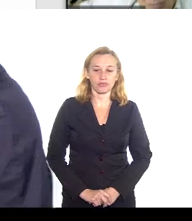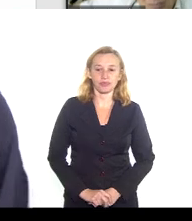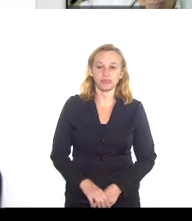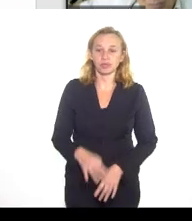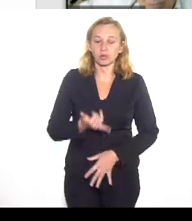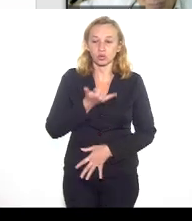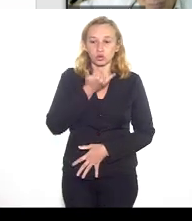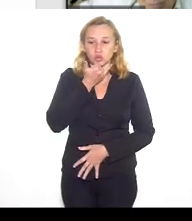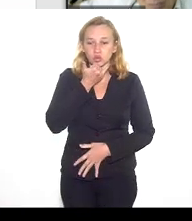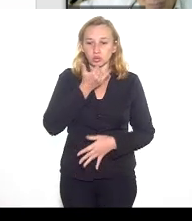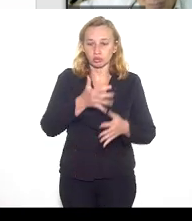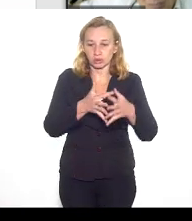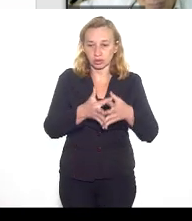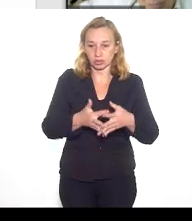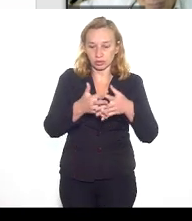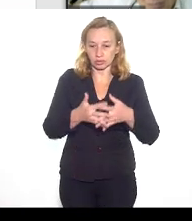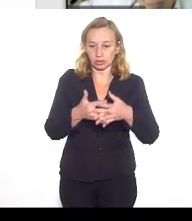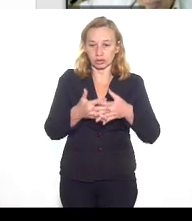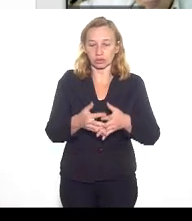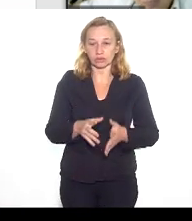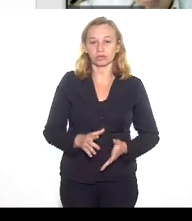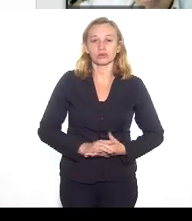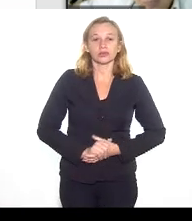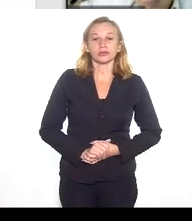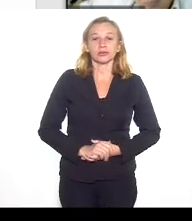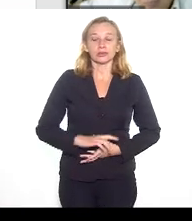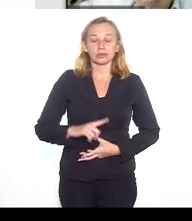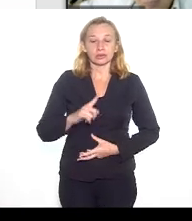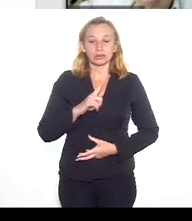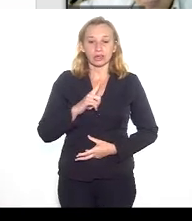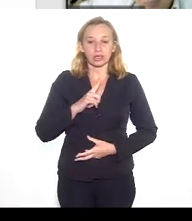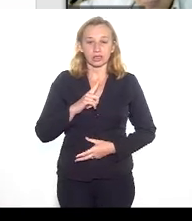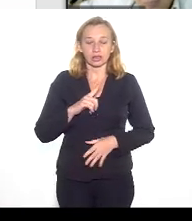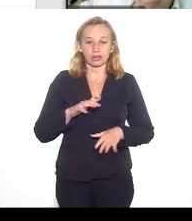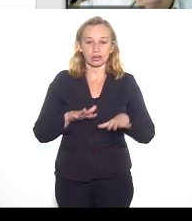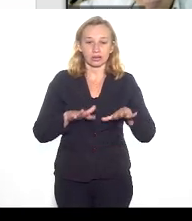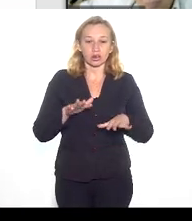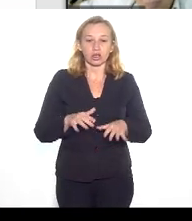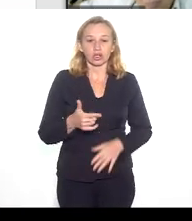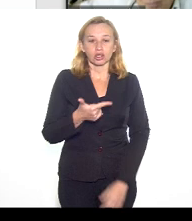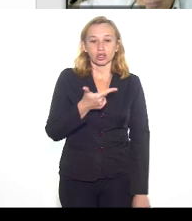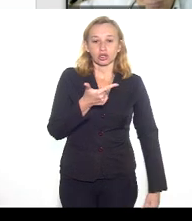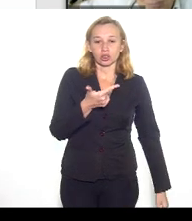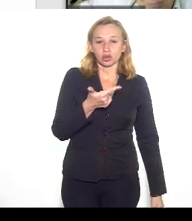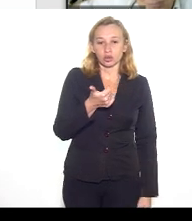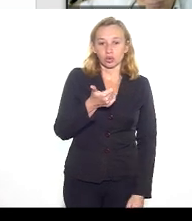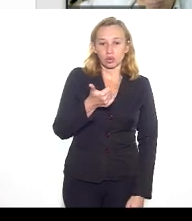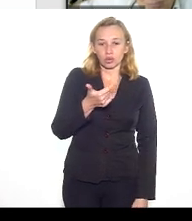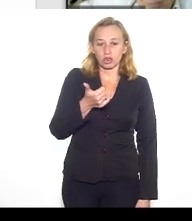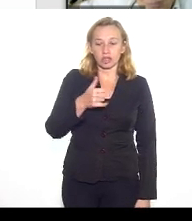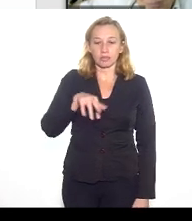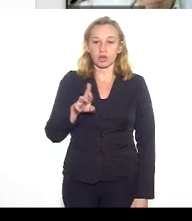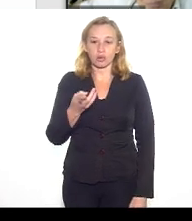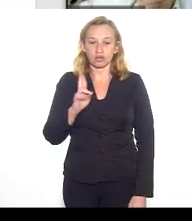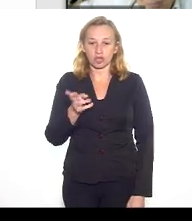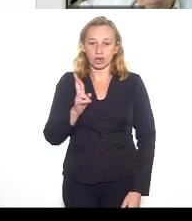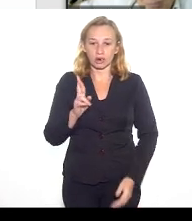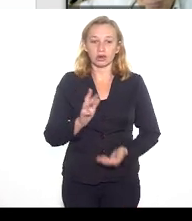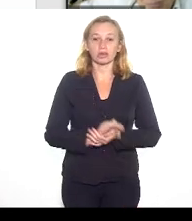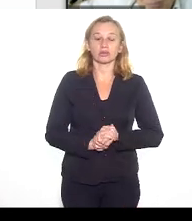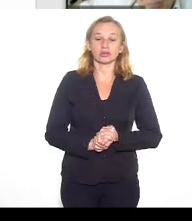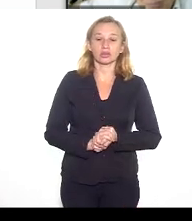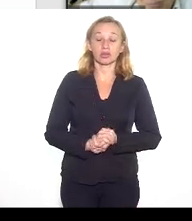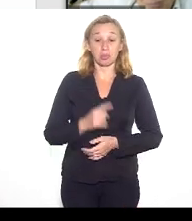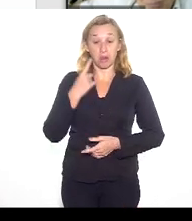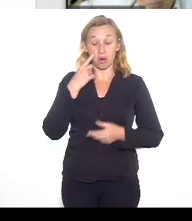pela confusão, quando a gente tem o ponto de inflexão de 12 bilhões de reais, peço que leve em conta a coordenada da